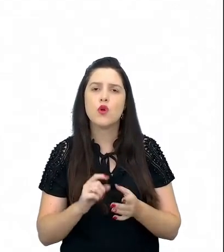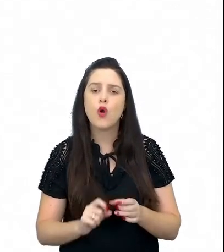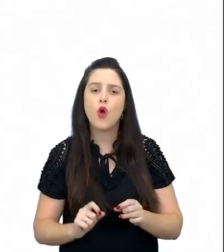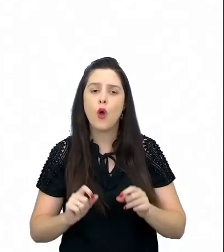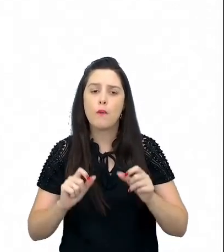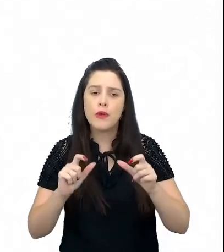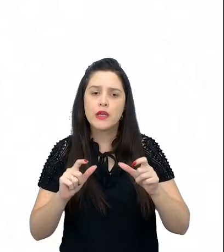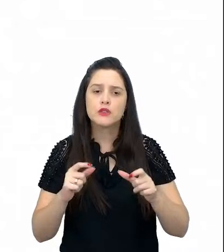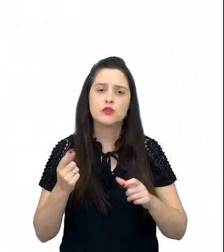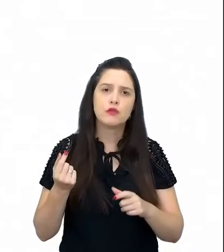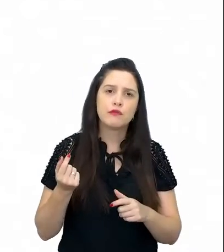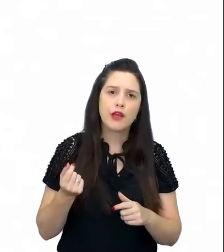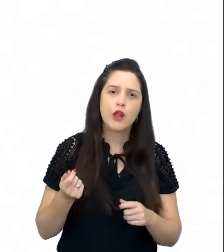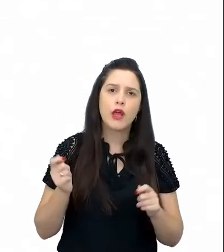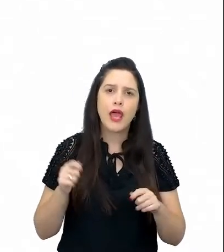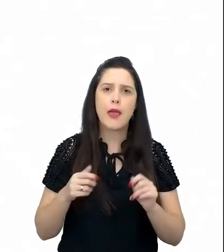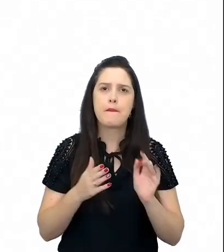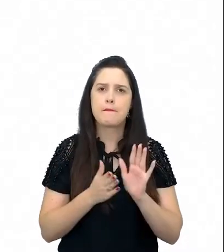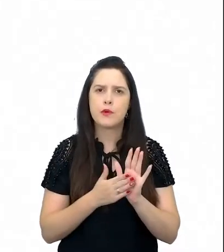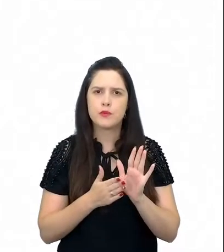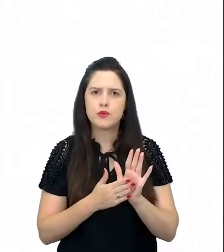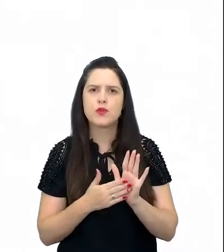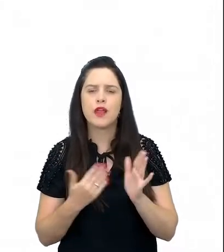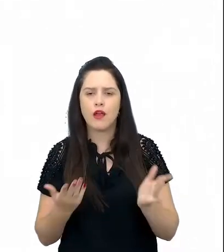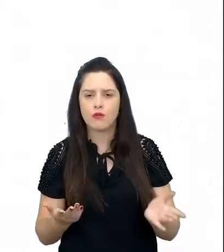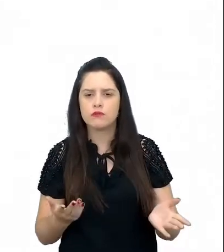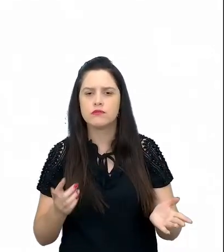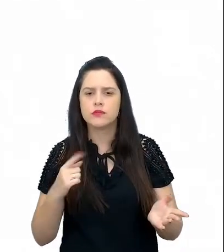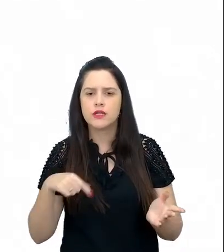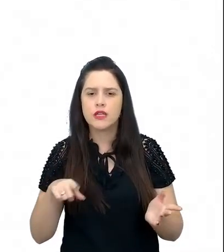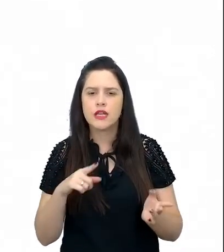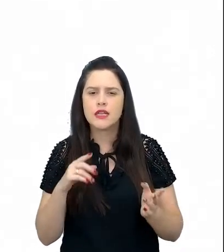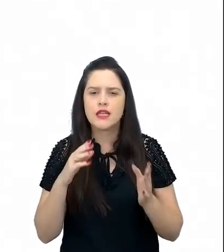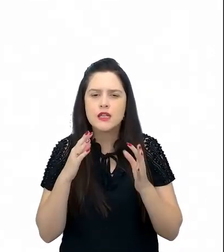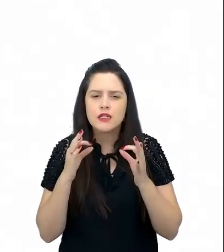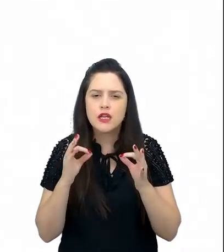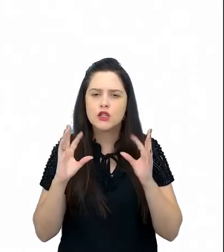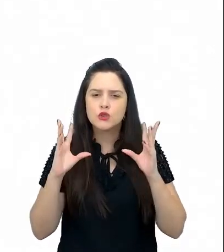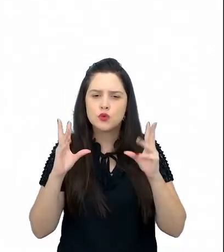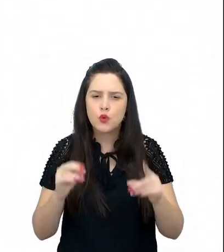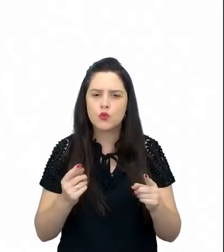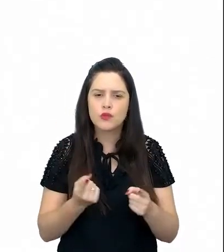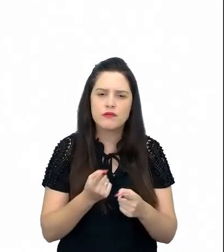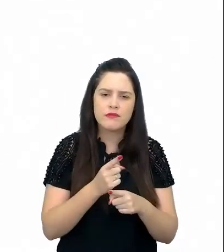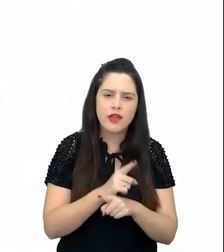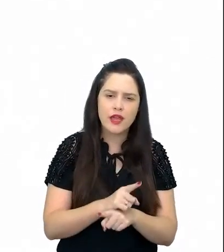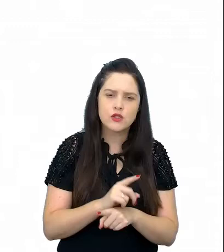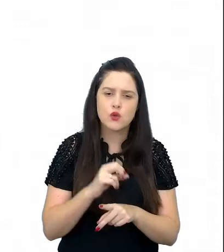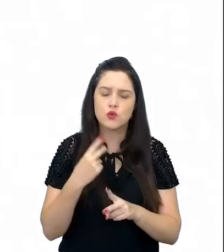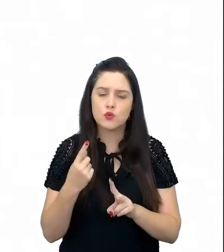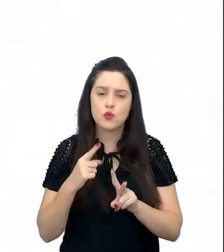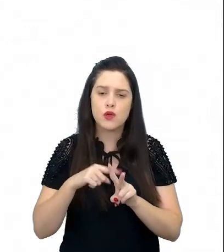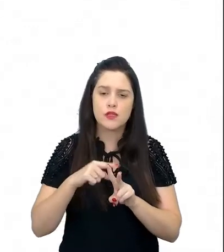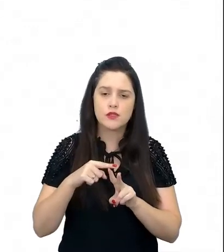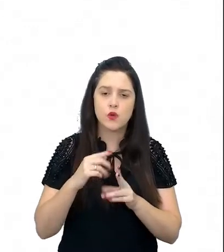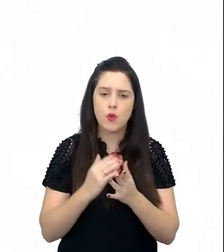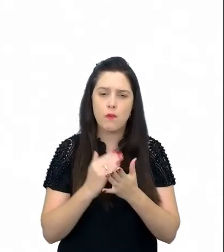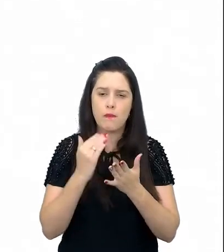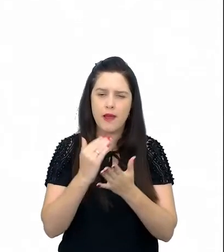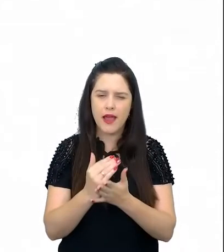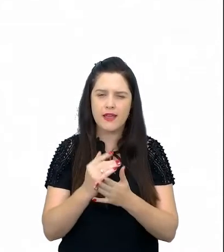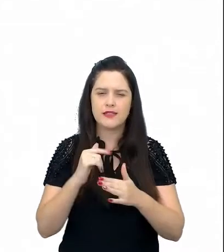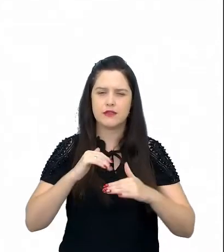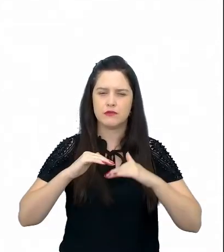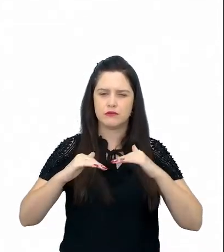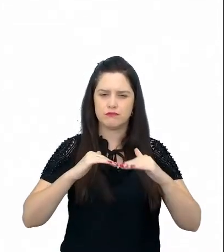valor diretamente proporcional. Então, aí vem as questões óbvias, né? Se eu duplicar o comprimento do tecido em metros, o valor a